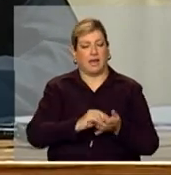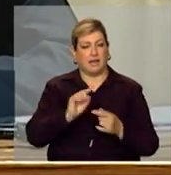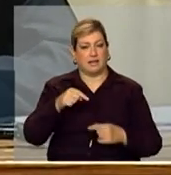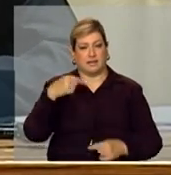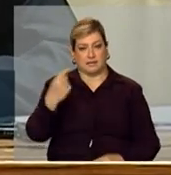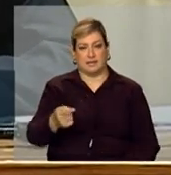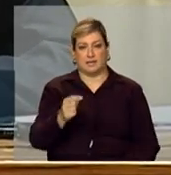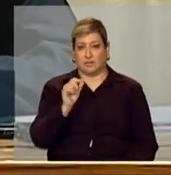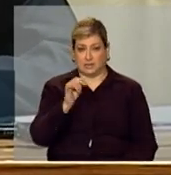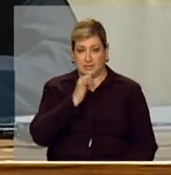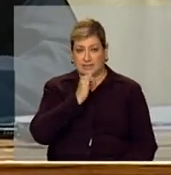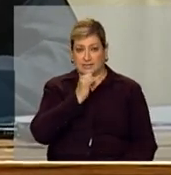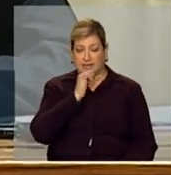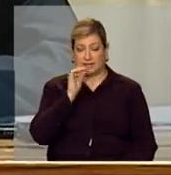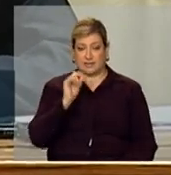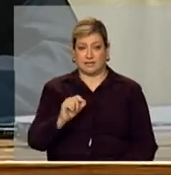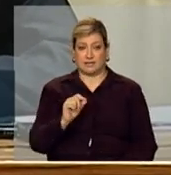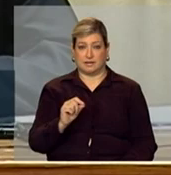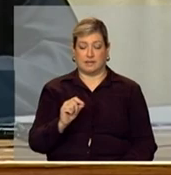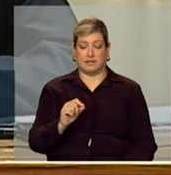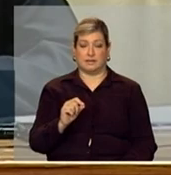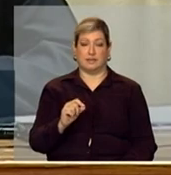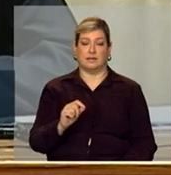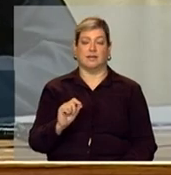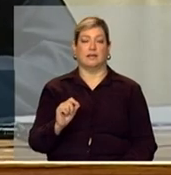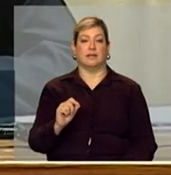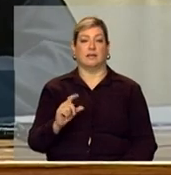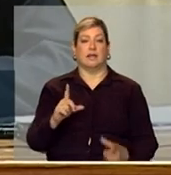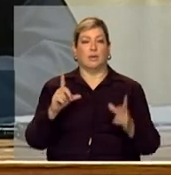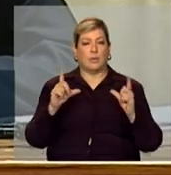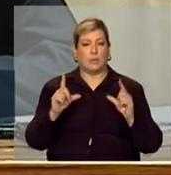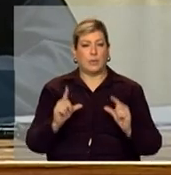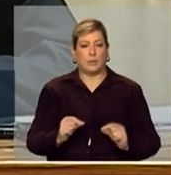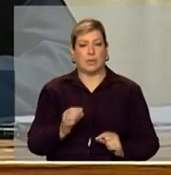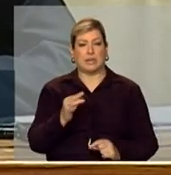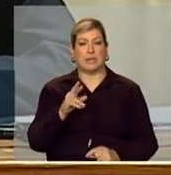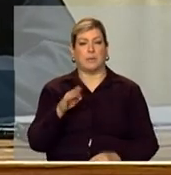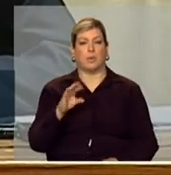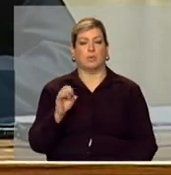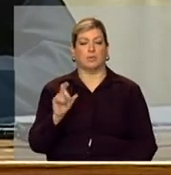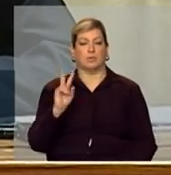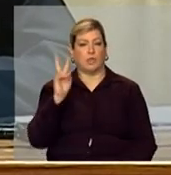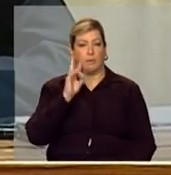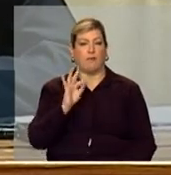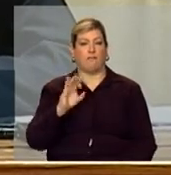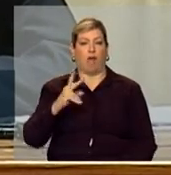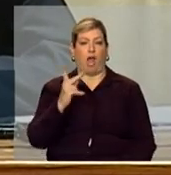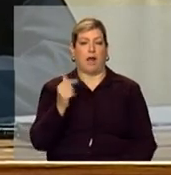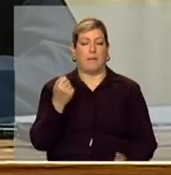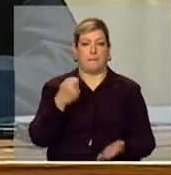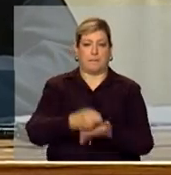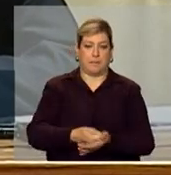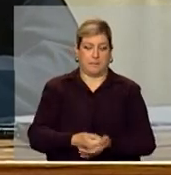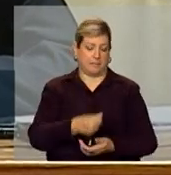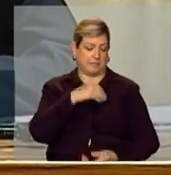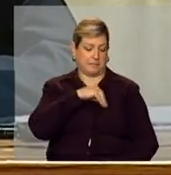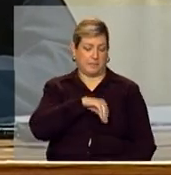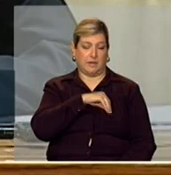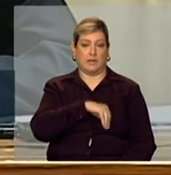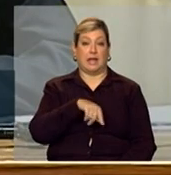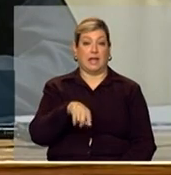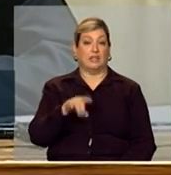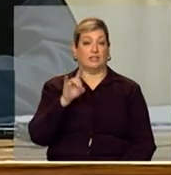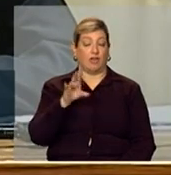a redução da dos tributos sobre a folha de pagamento a desoneração da folha de pagamento ela só entrou